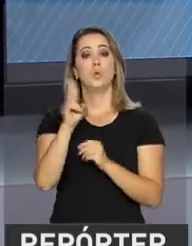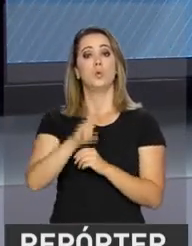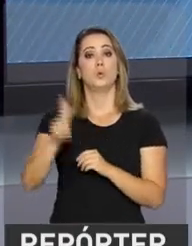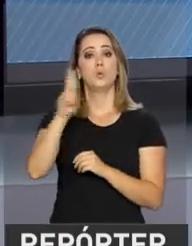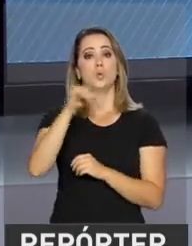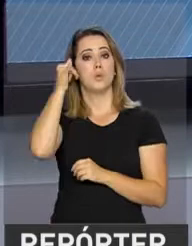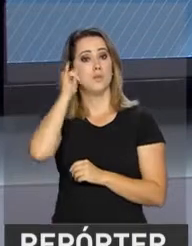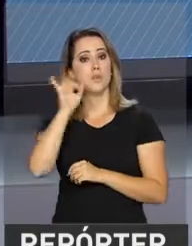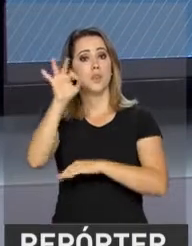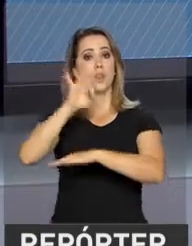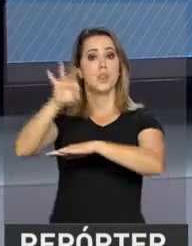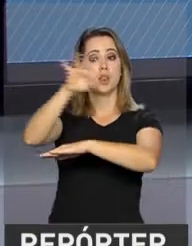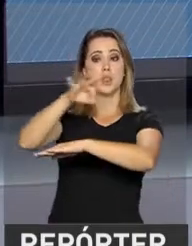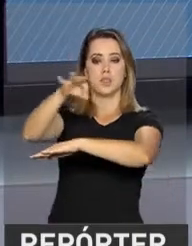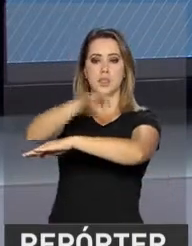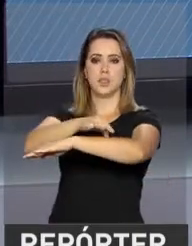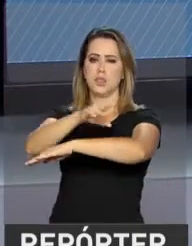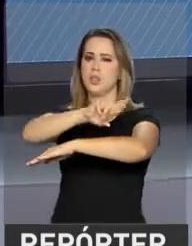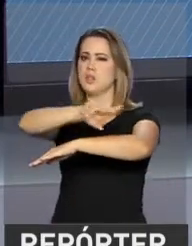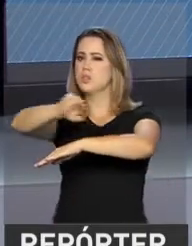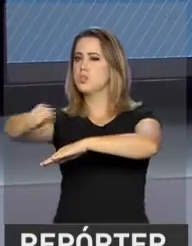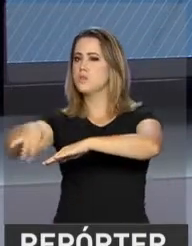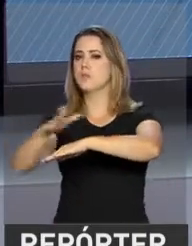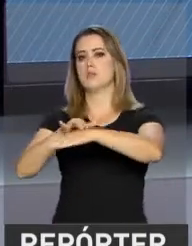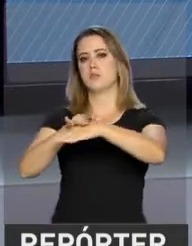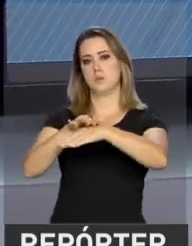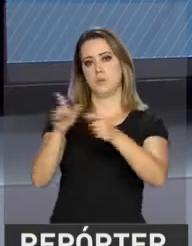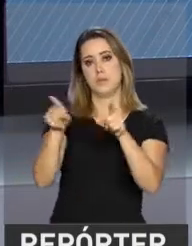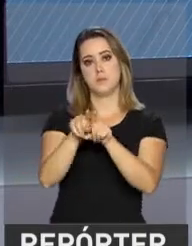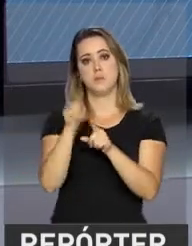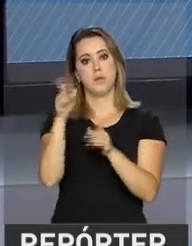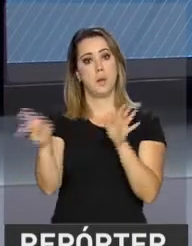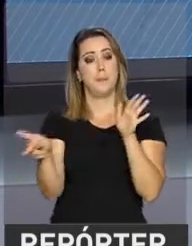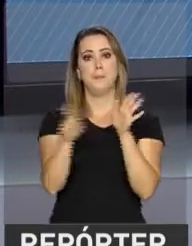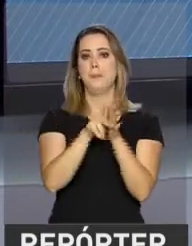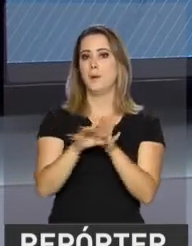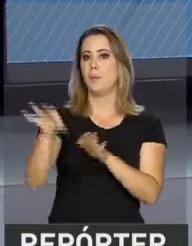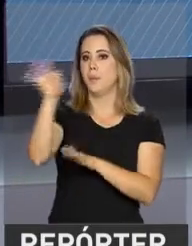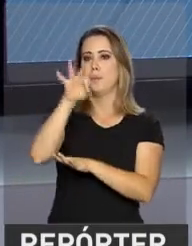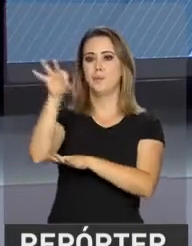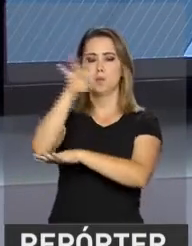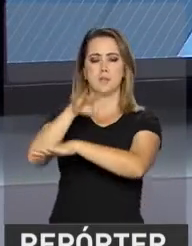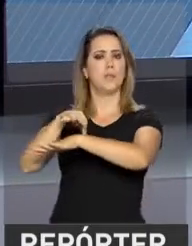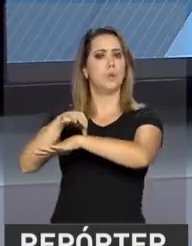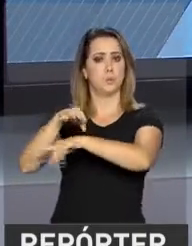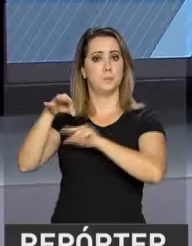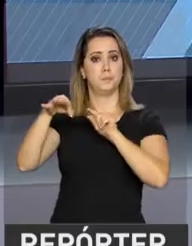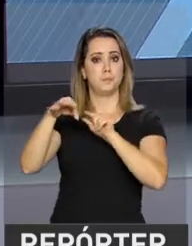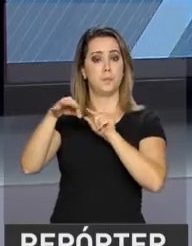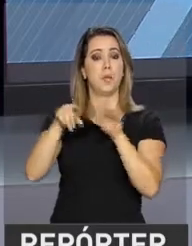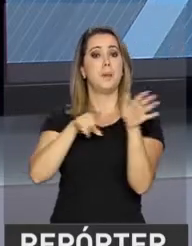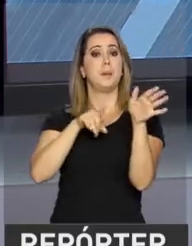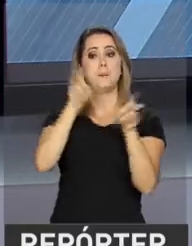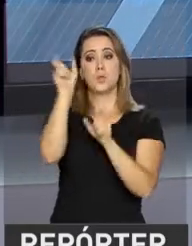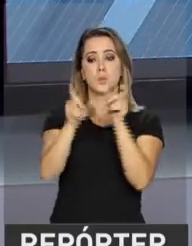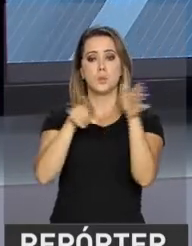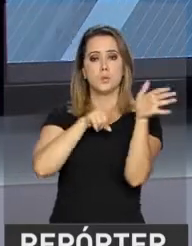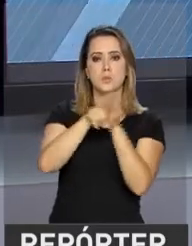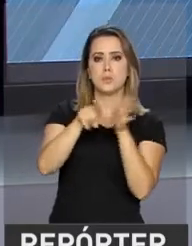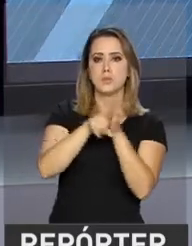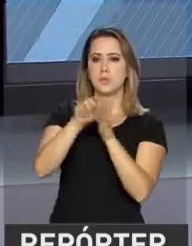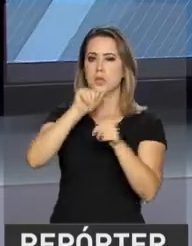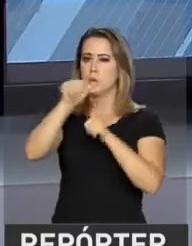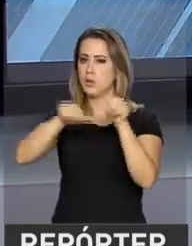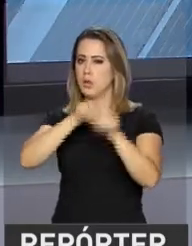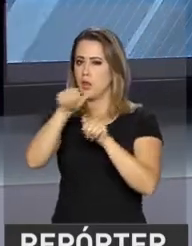à dengue, zika e chikungunya. E essa arma é o próprio mosquito. Pesquisadores da Fiocruz querem